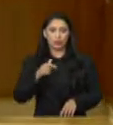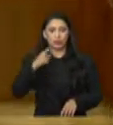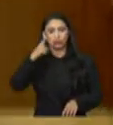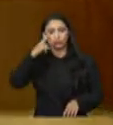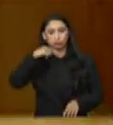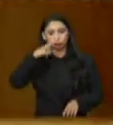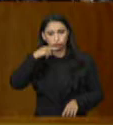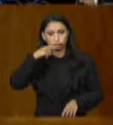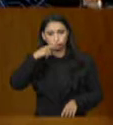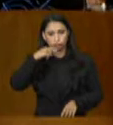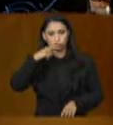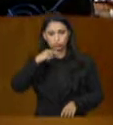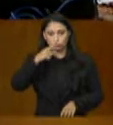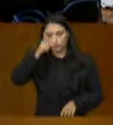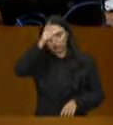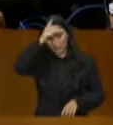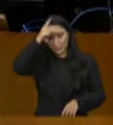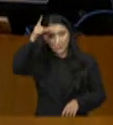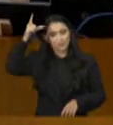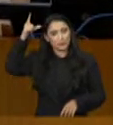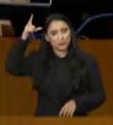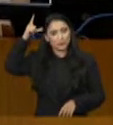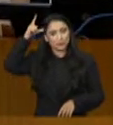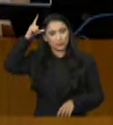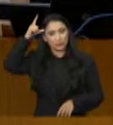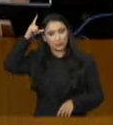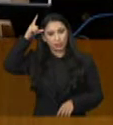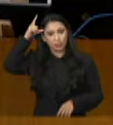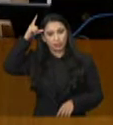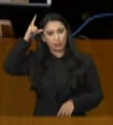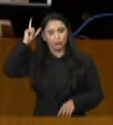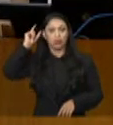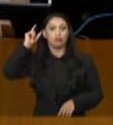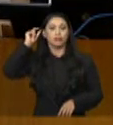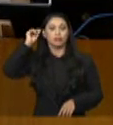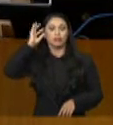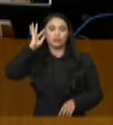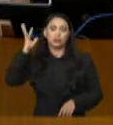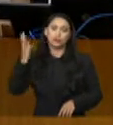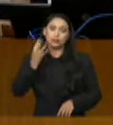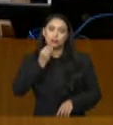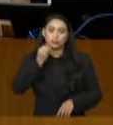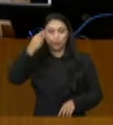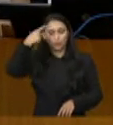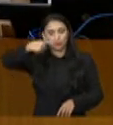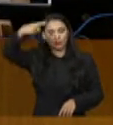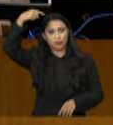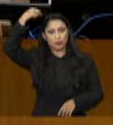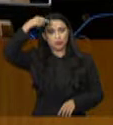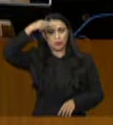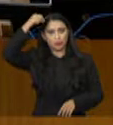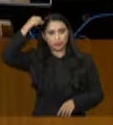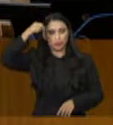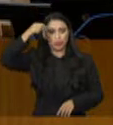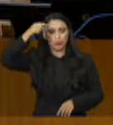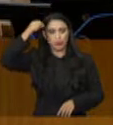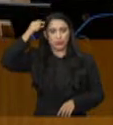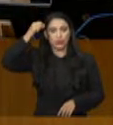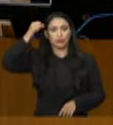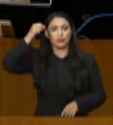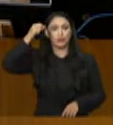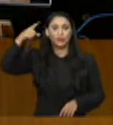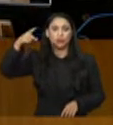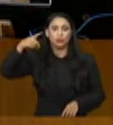ia comprida que Vinícius de sofre ministros Roberto Barroso na